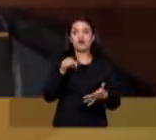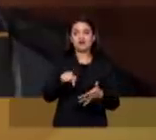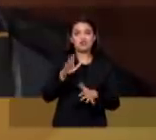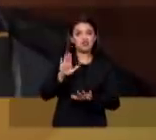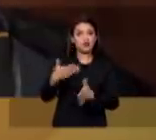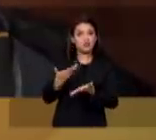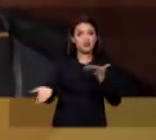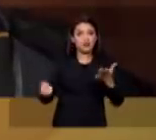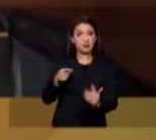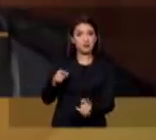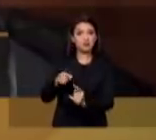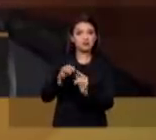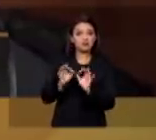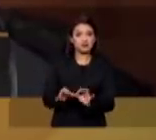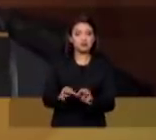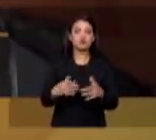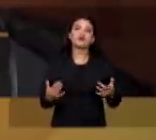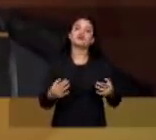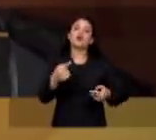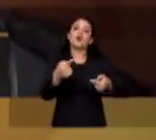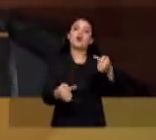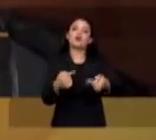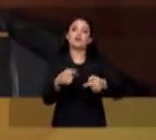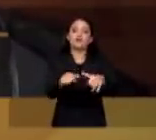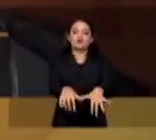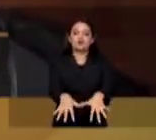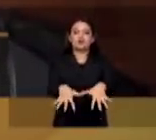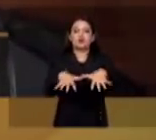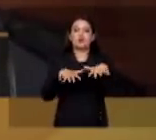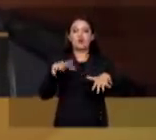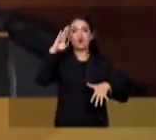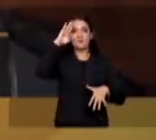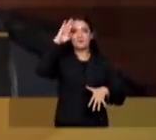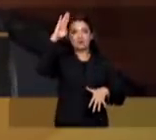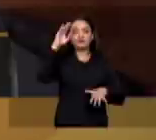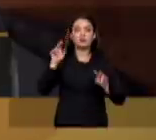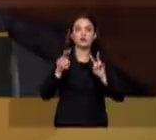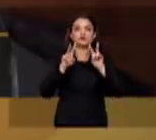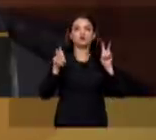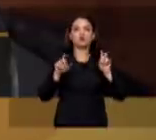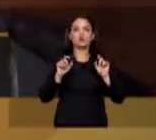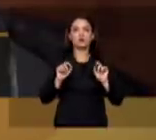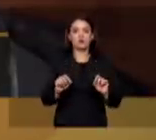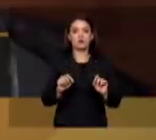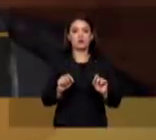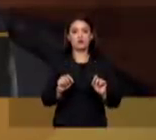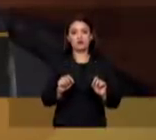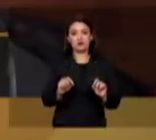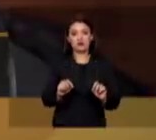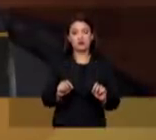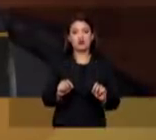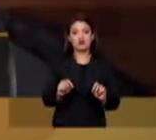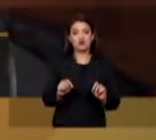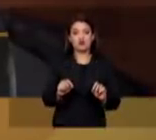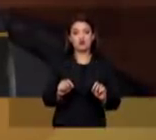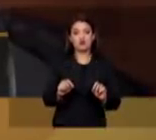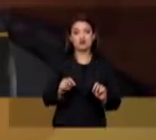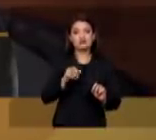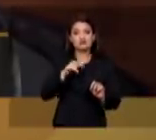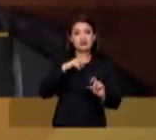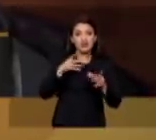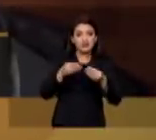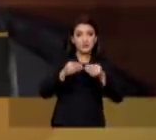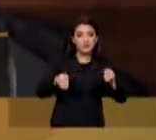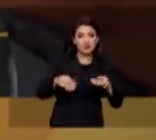de debate colegiado nesse tribunal pleno sobre a prejudicialidade declarada na decisão ora